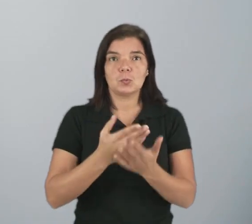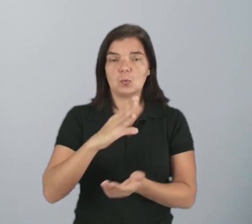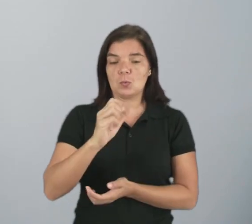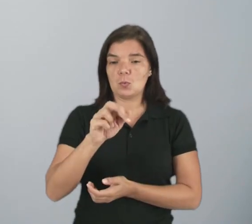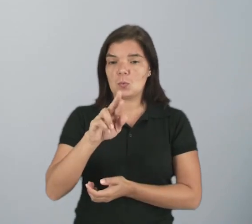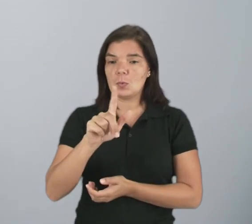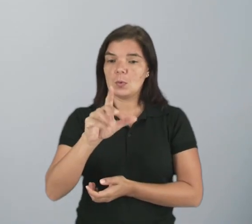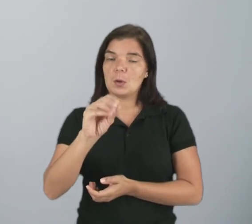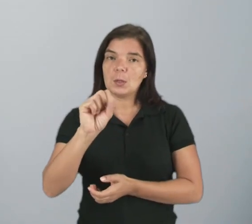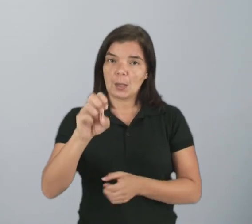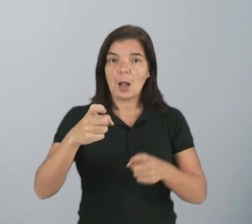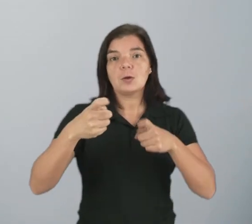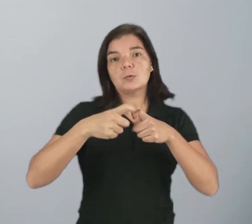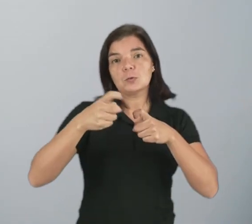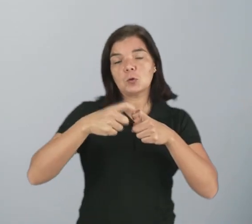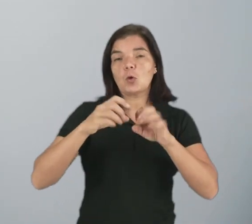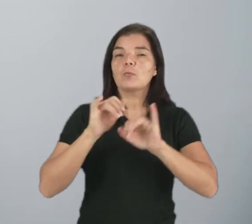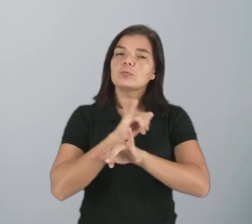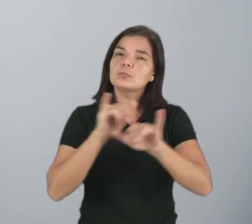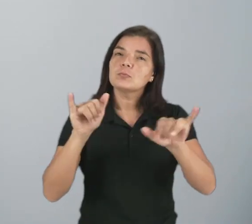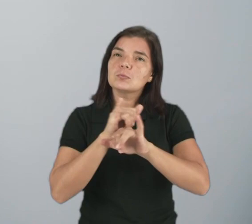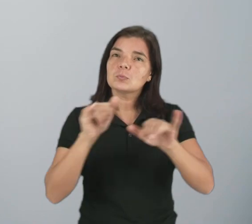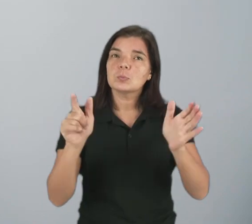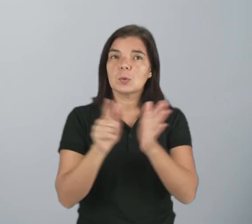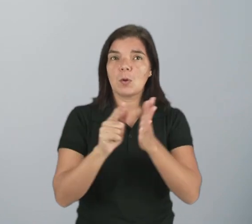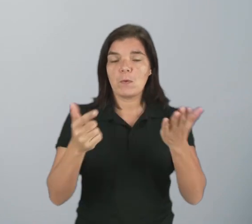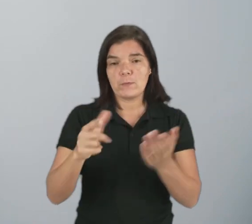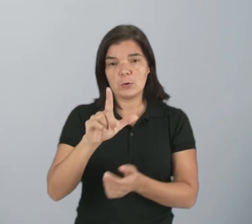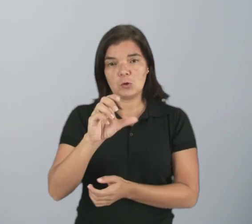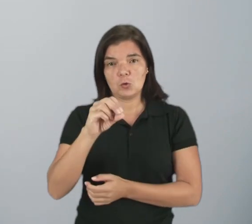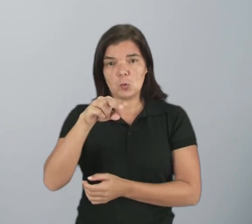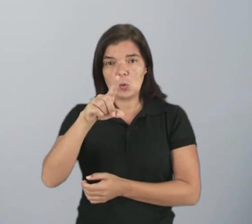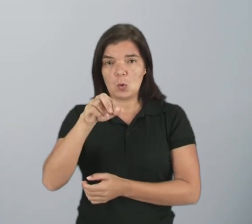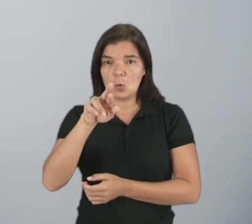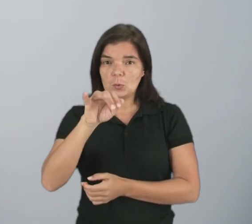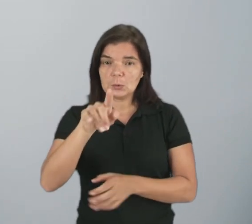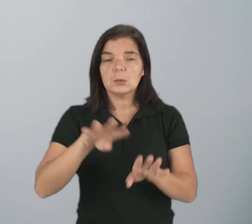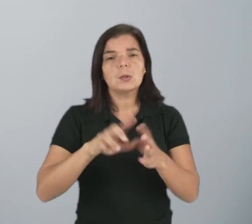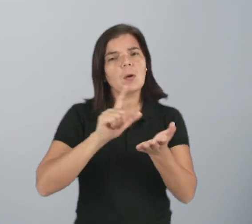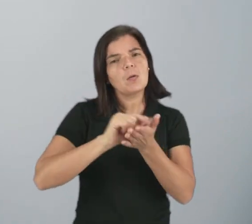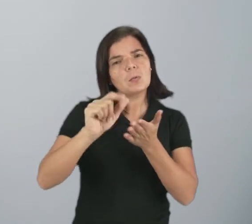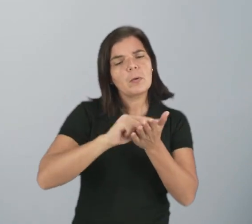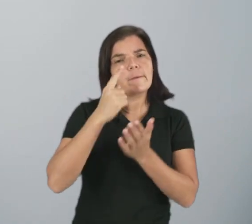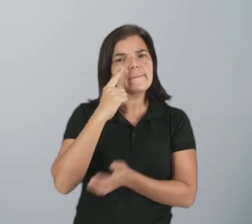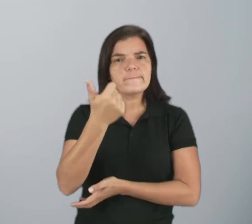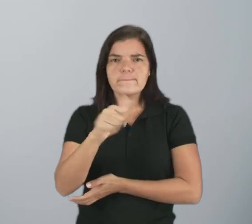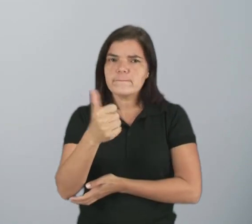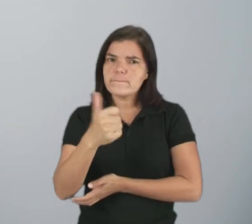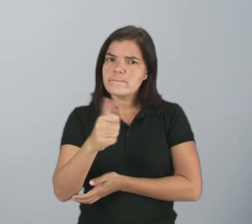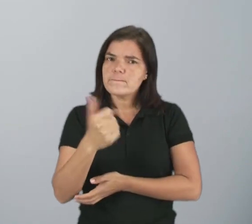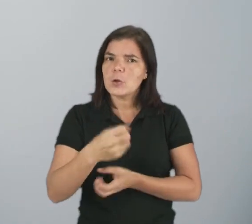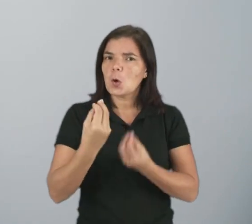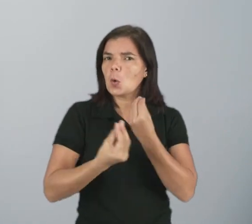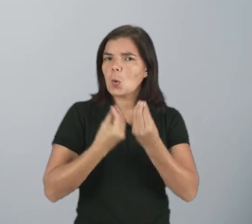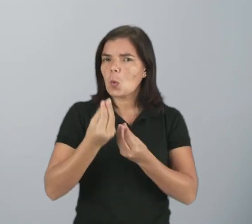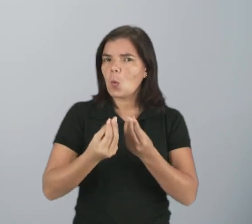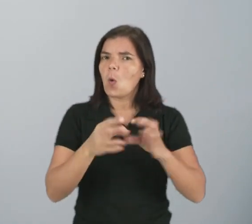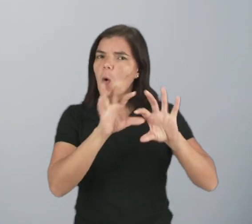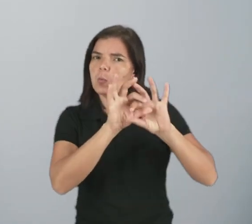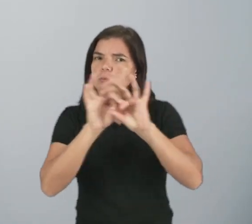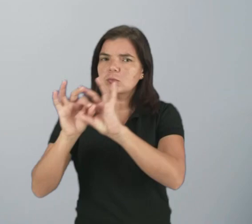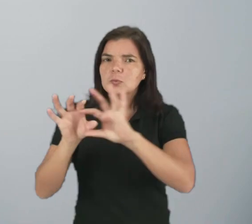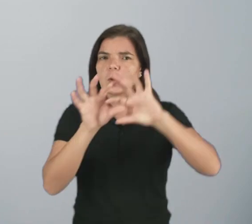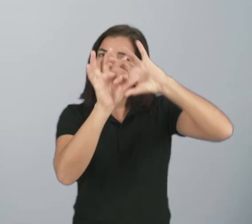Carlos Rocha, um estudante de medicina, que foi publicado na Folha de Londrina, um artigo de opinião. E a gente vai verificar então esses conceitos de